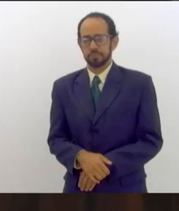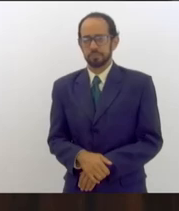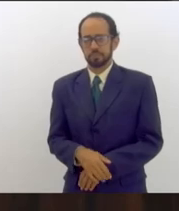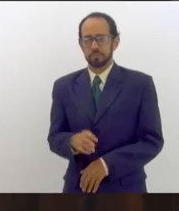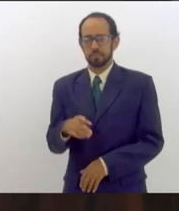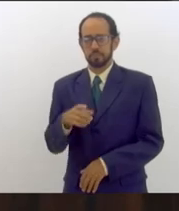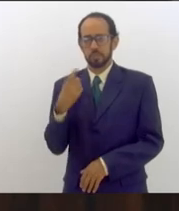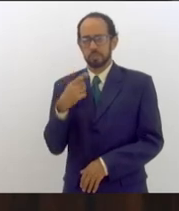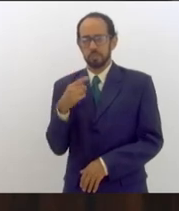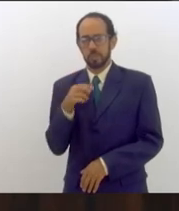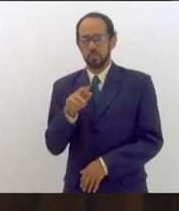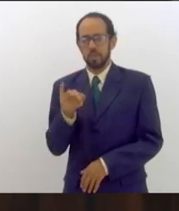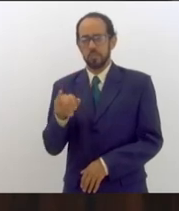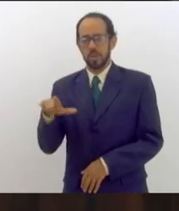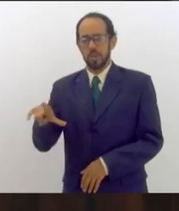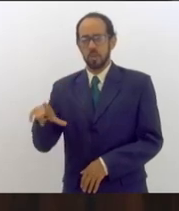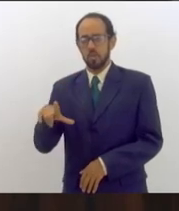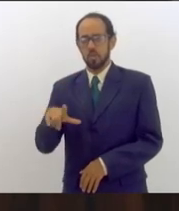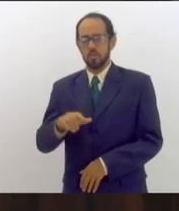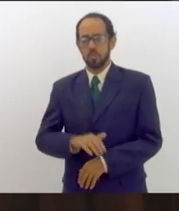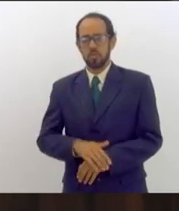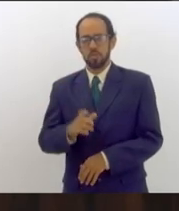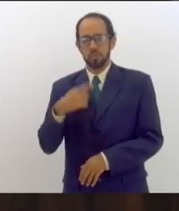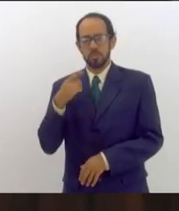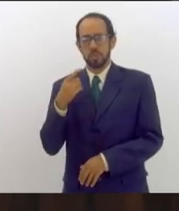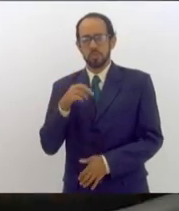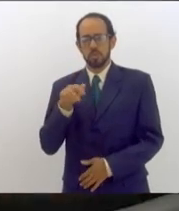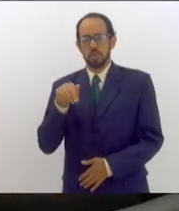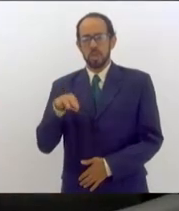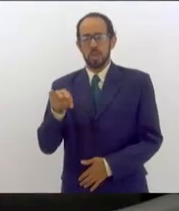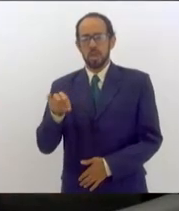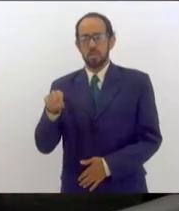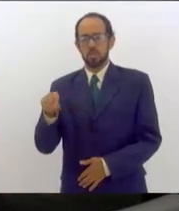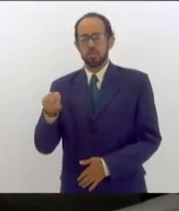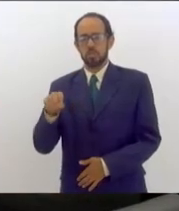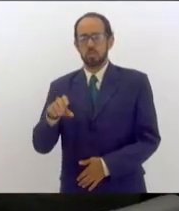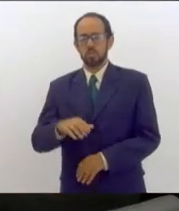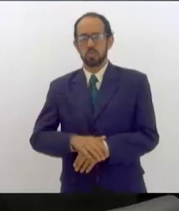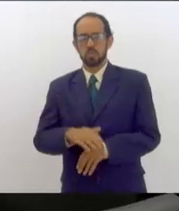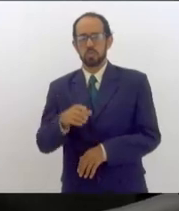Deputado Rafael Nobre Deputado Renato Miranda deputado